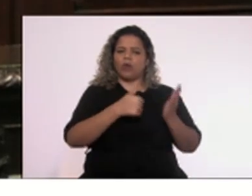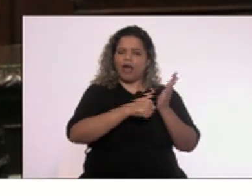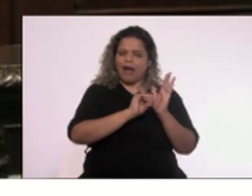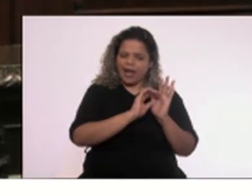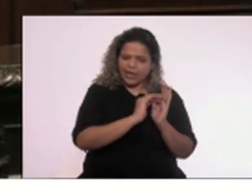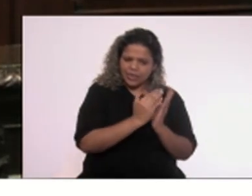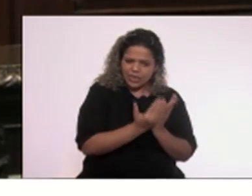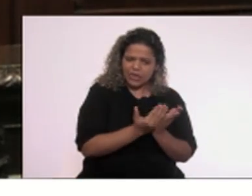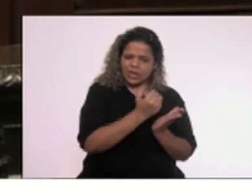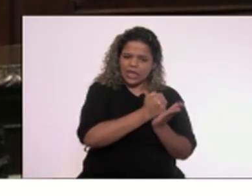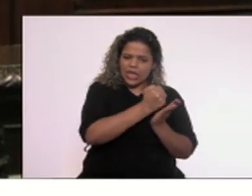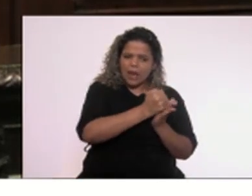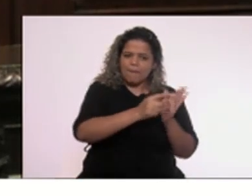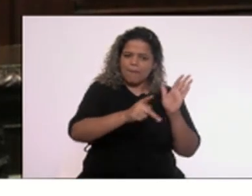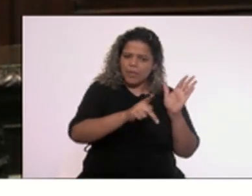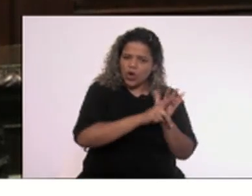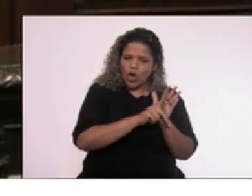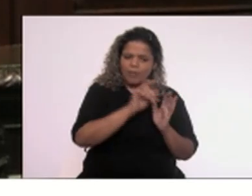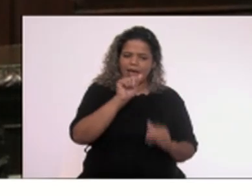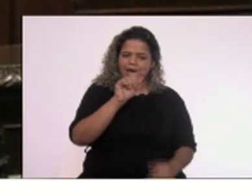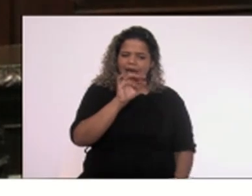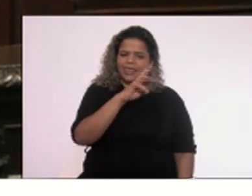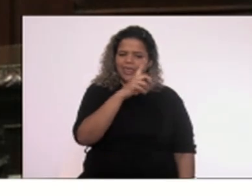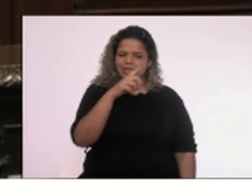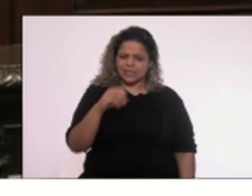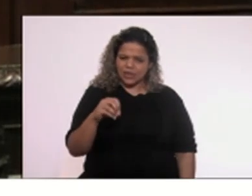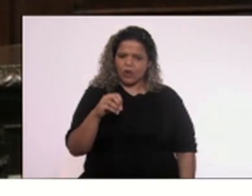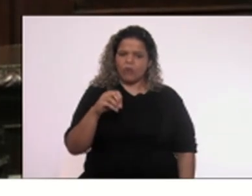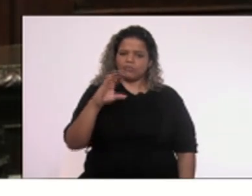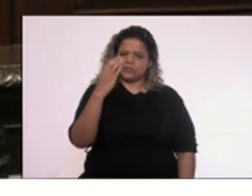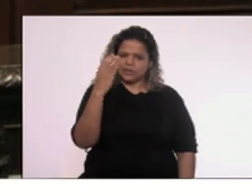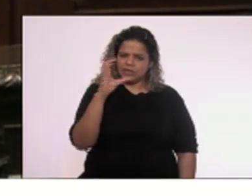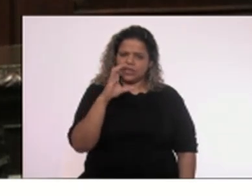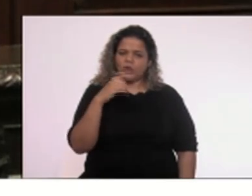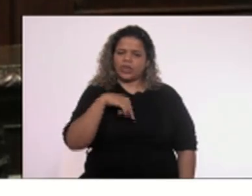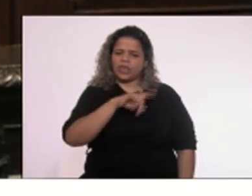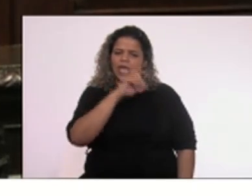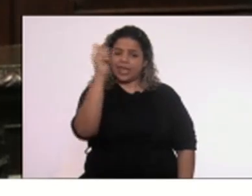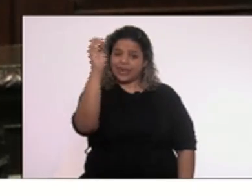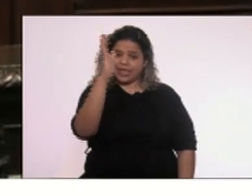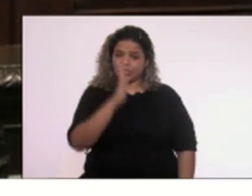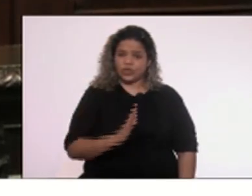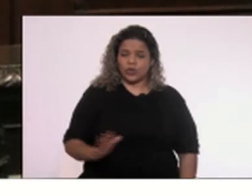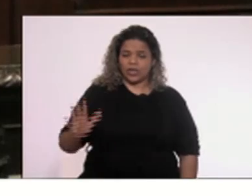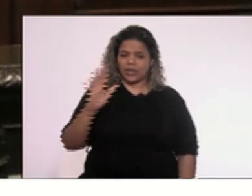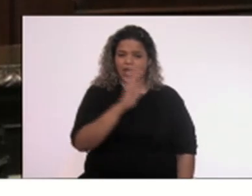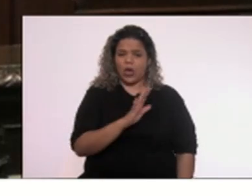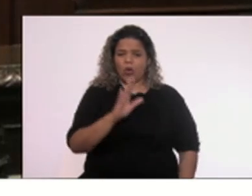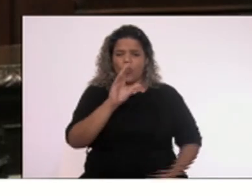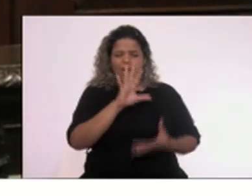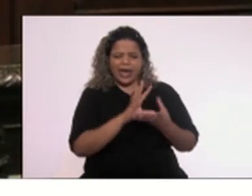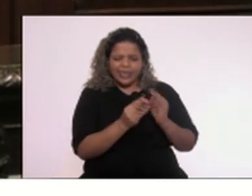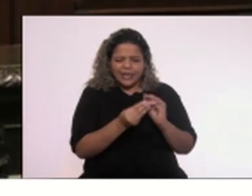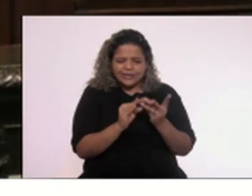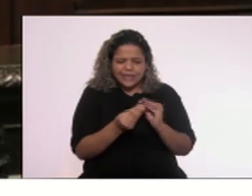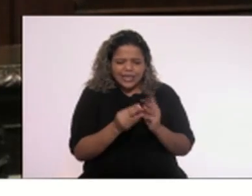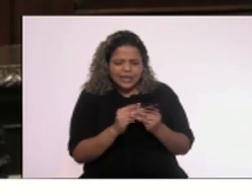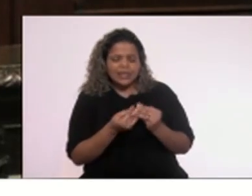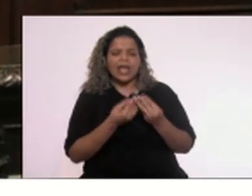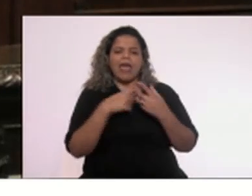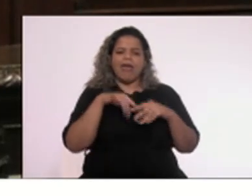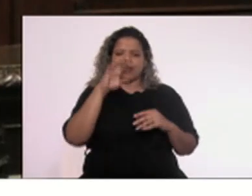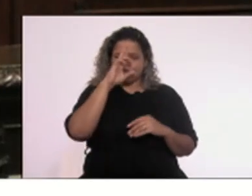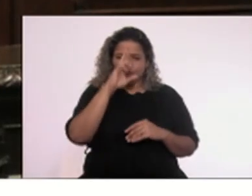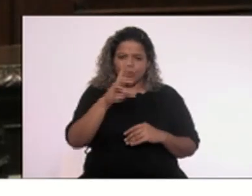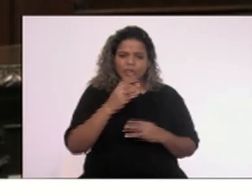e artesãs do município de Niterói. Ora, existe um programa nacional do artesanato, que é o responsável pelo